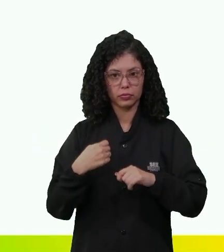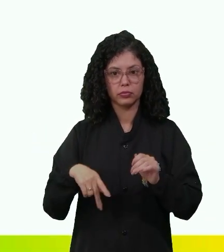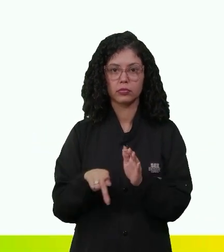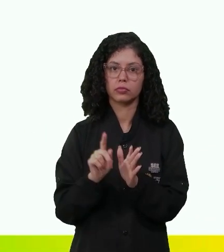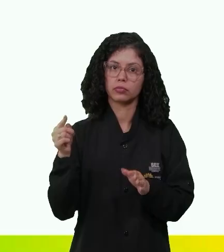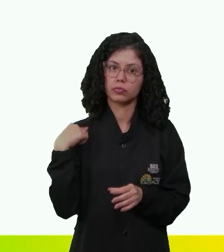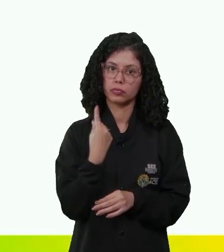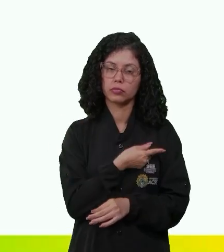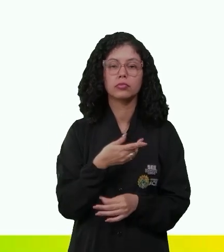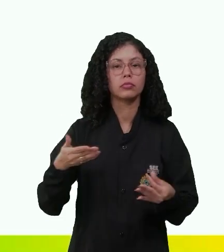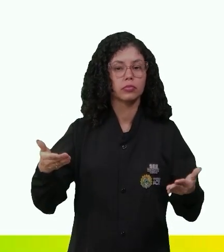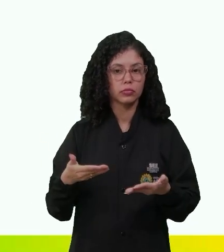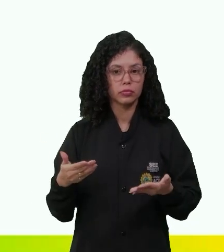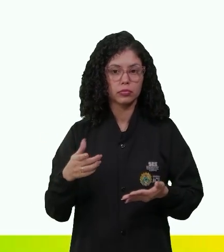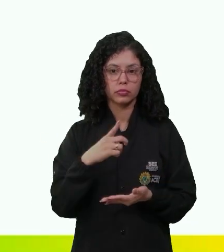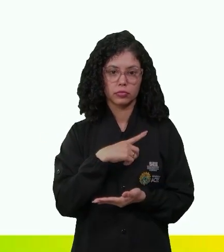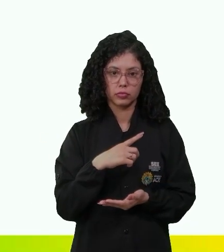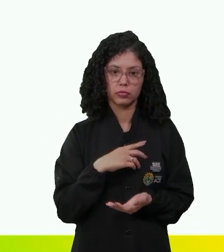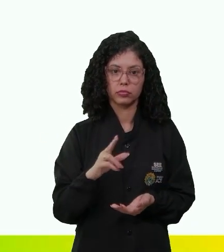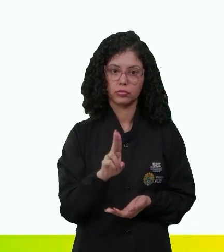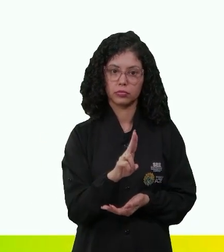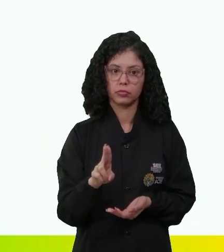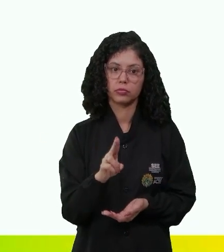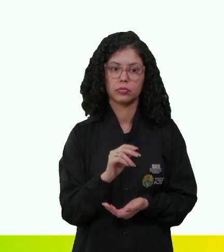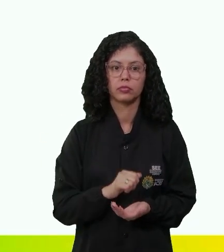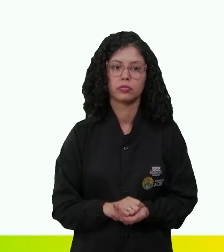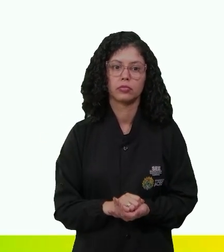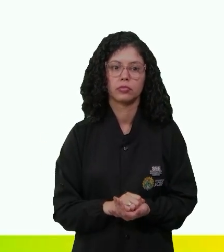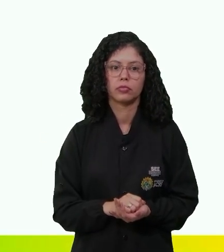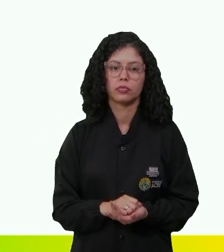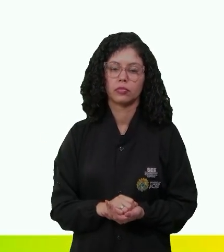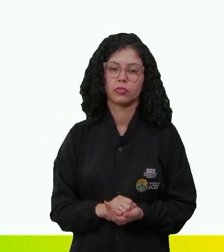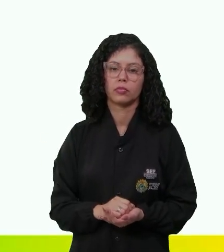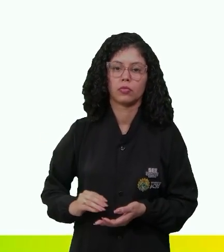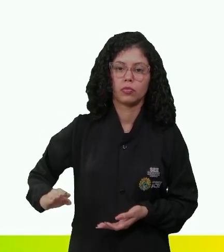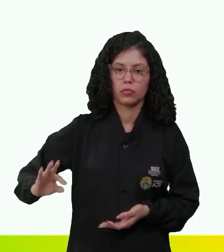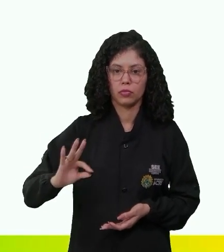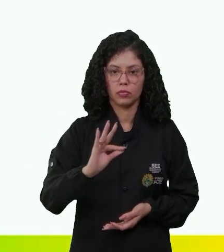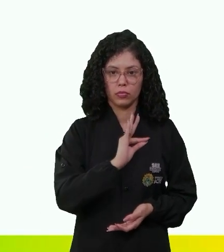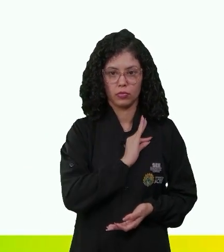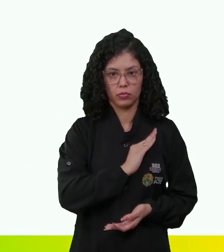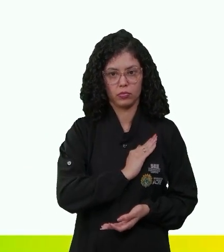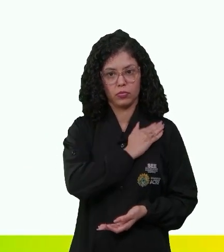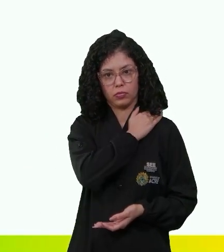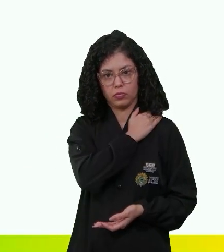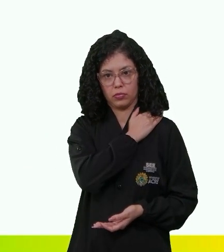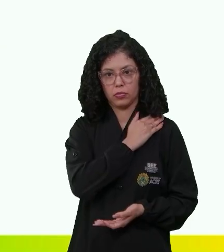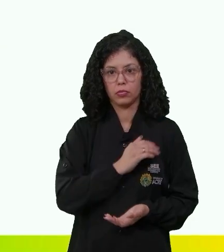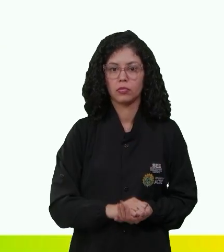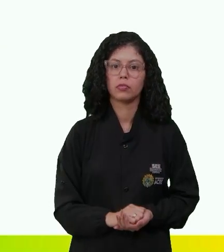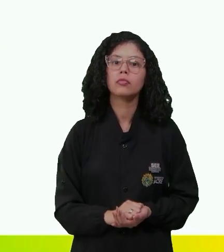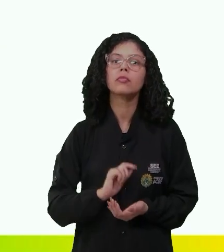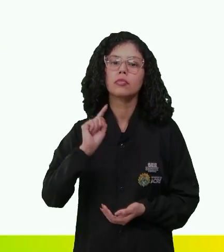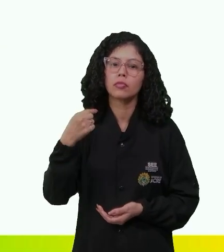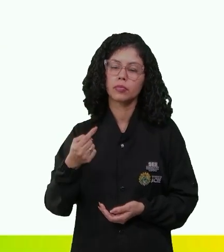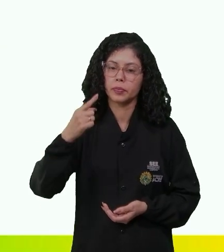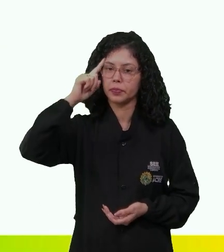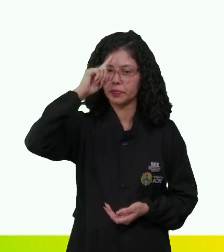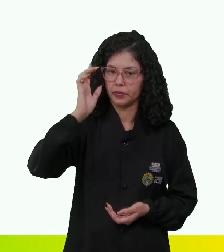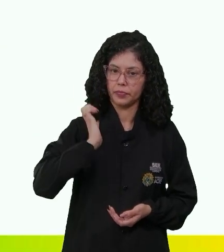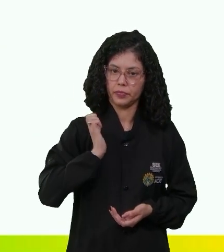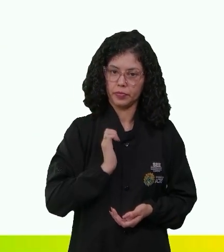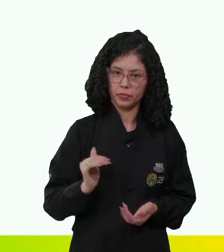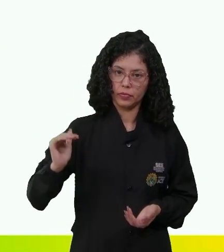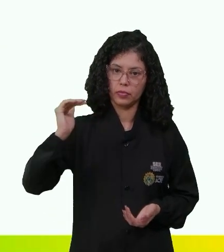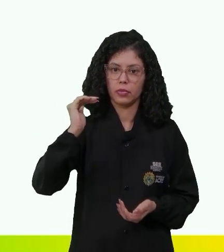que nós temos hoje. Os chamados aqui, ó, coronéis, eram aquelas elites